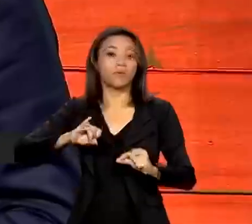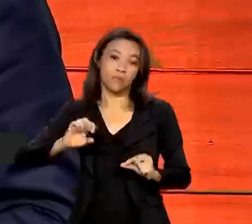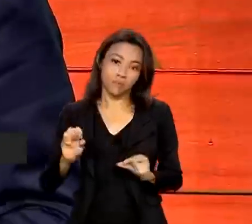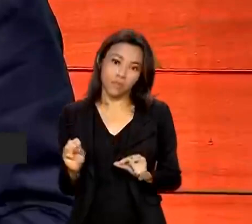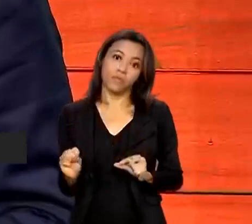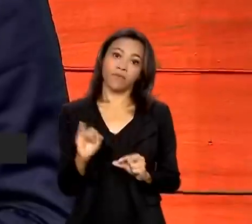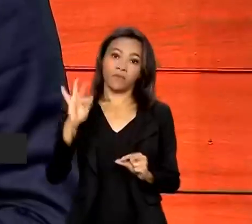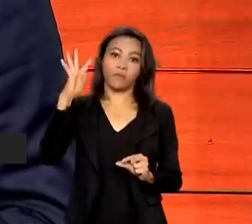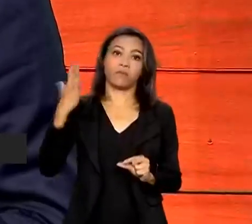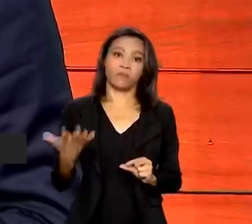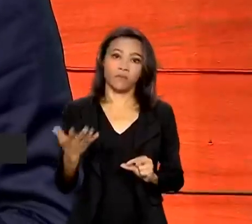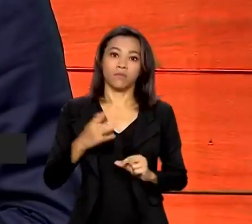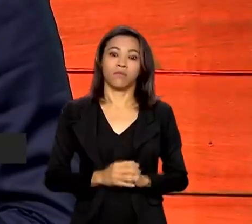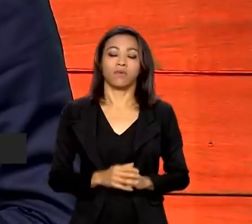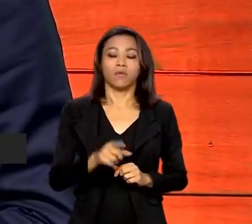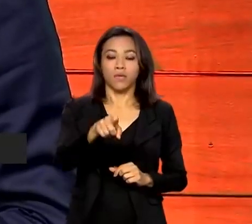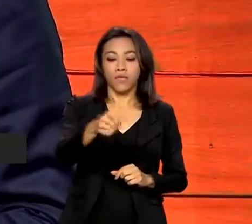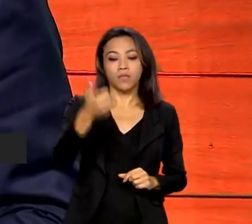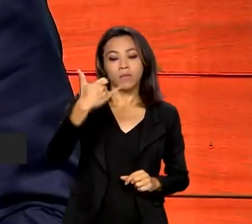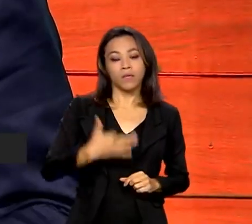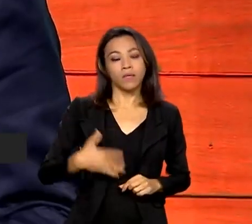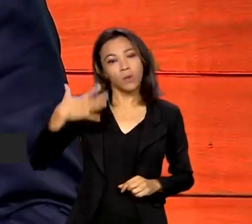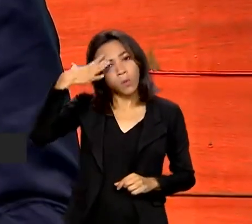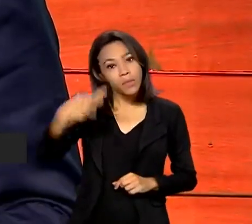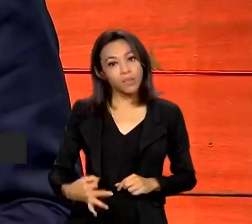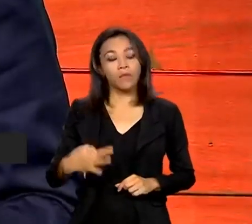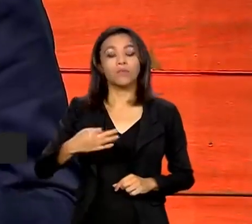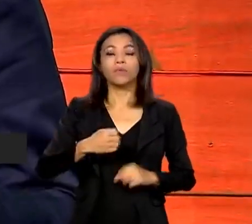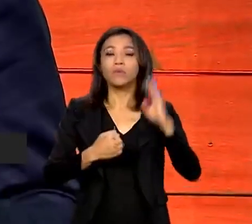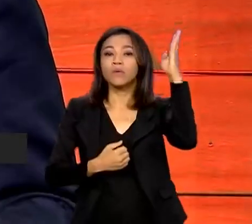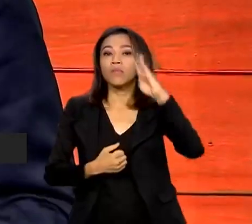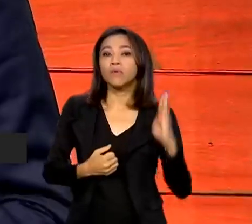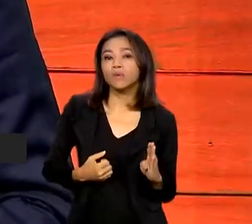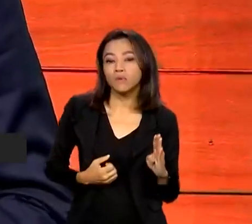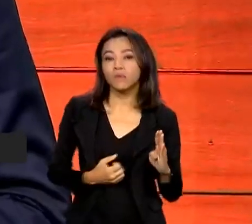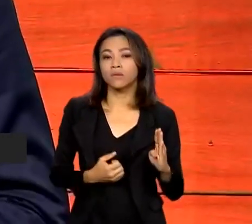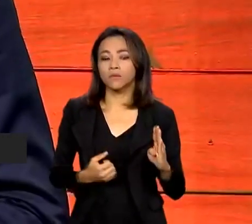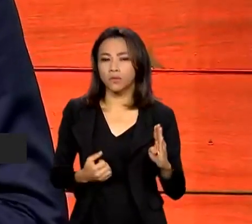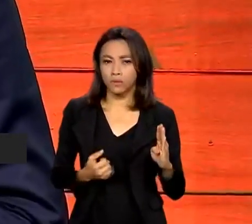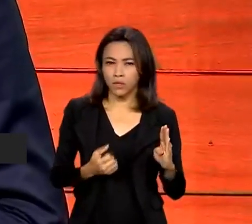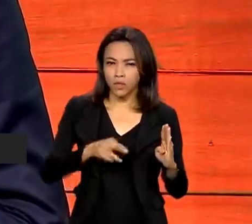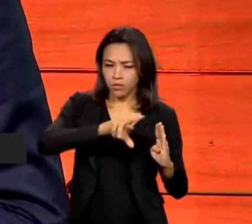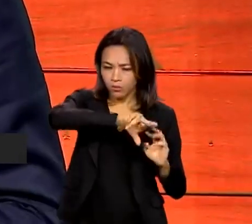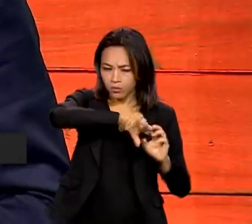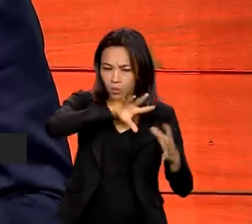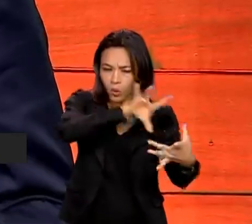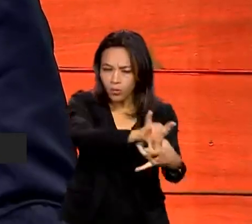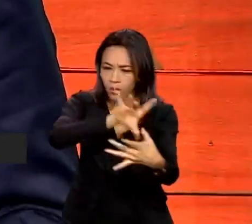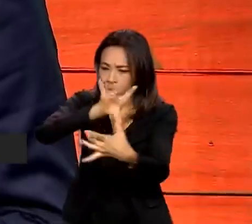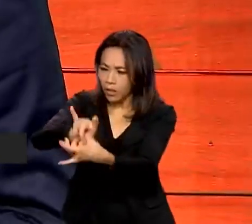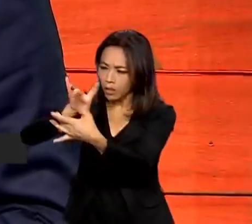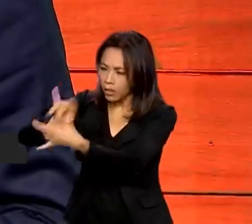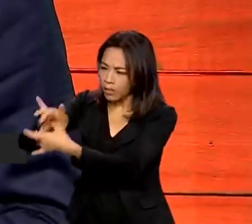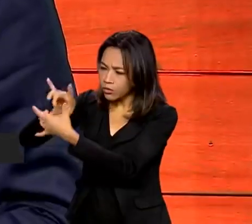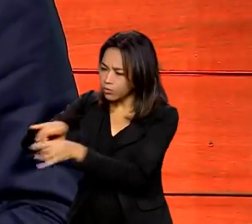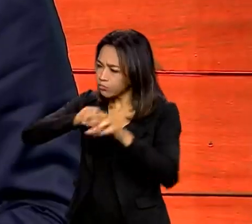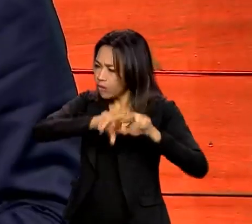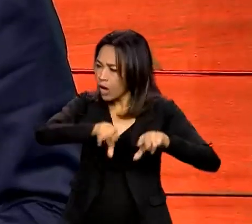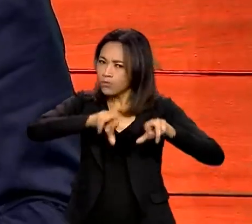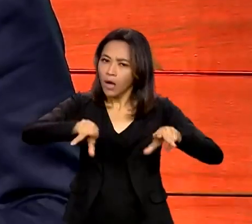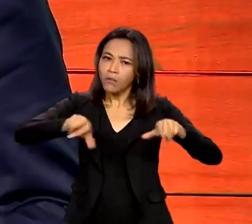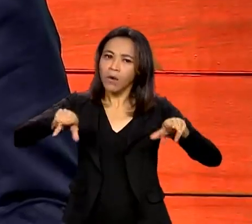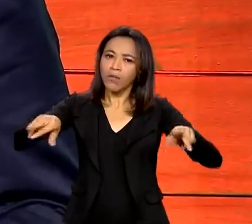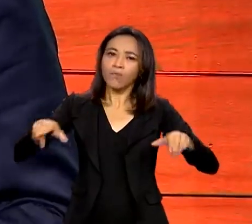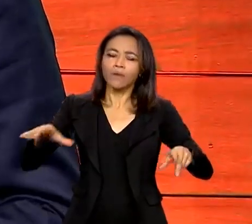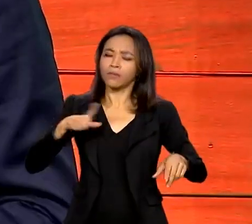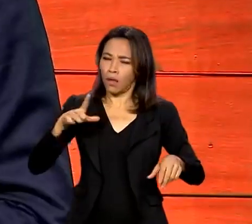inflação. E nós entendemos que o Brasil tem tudo para, num ambiente muito adverso, bastante adverso, nós